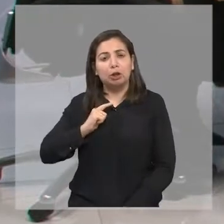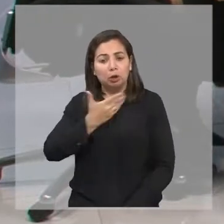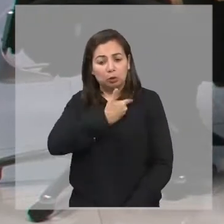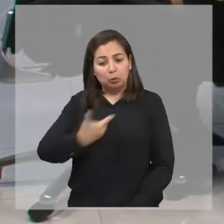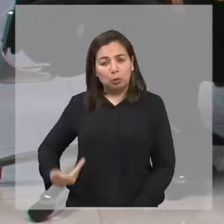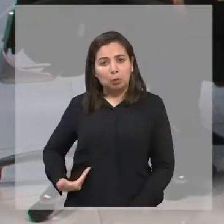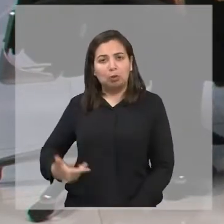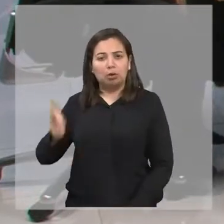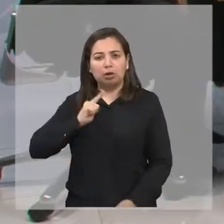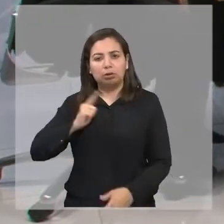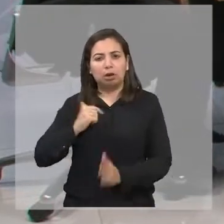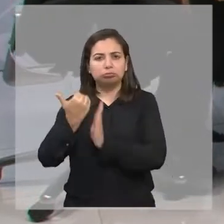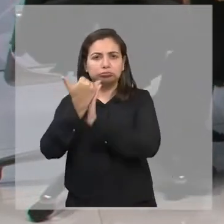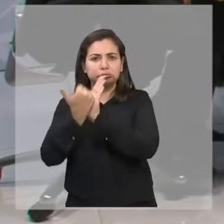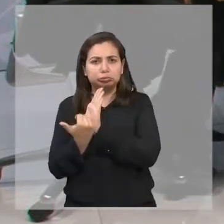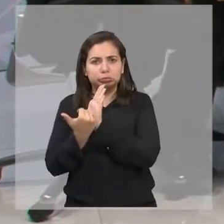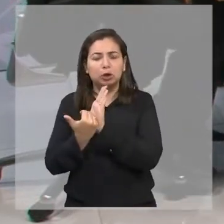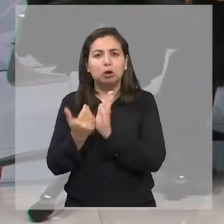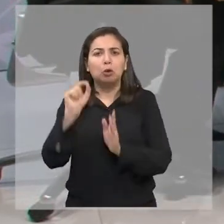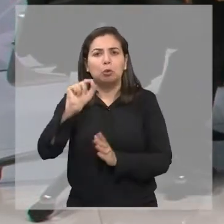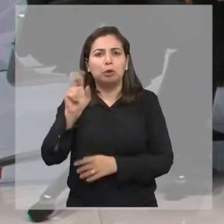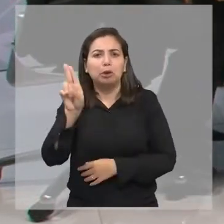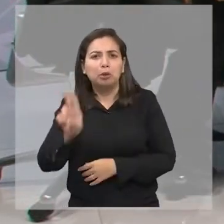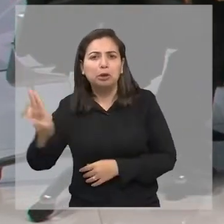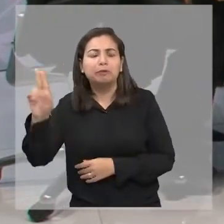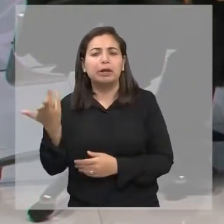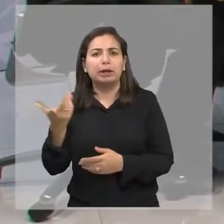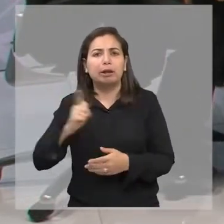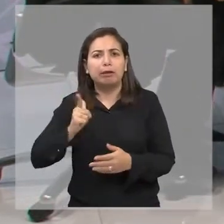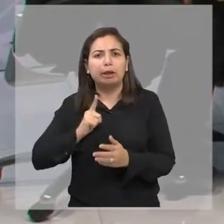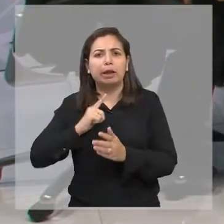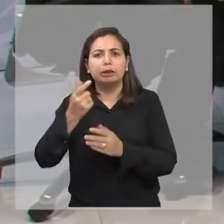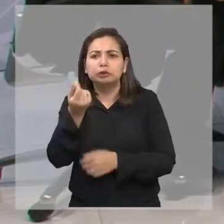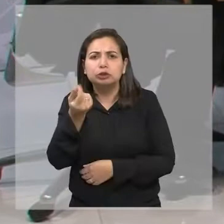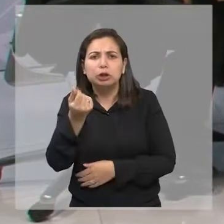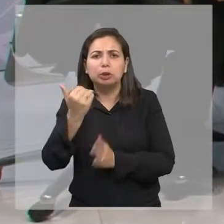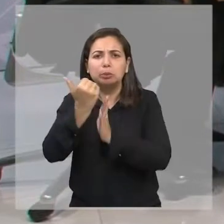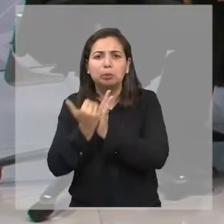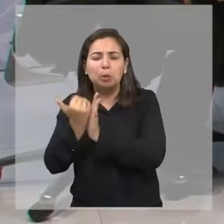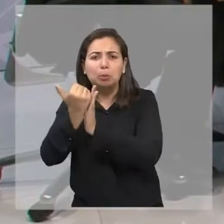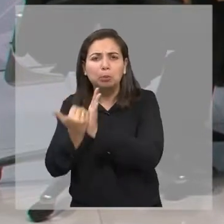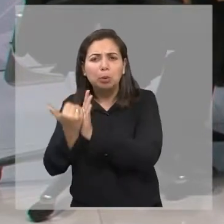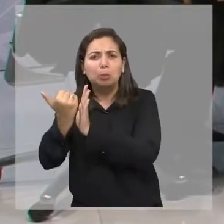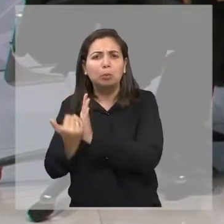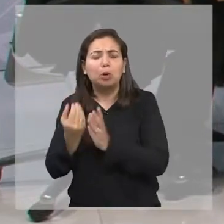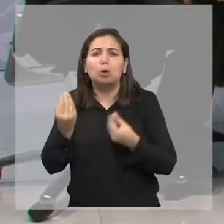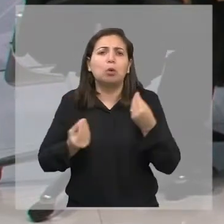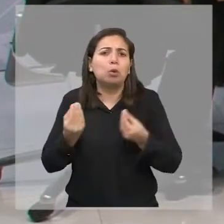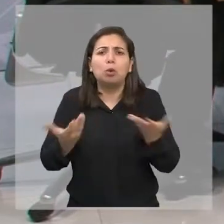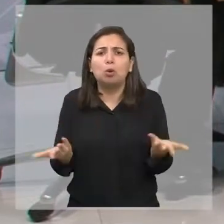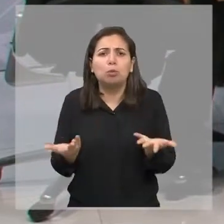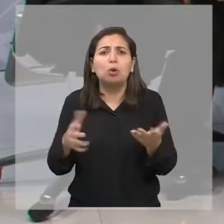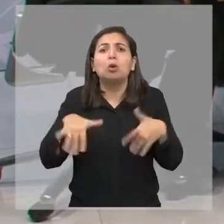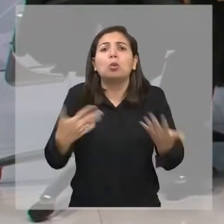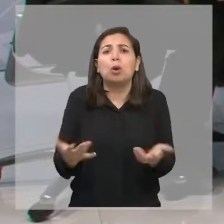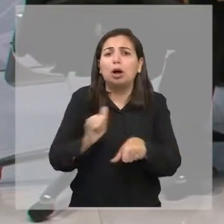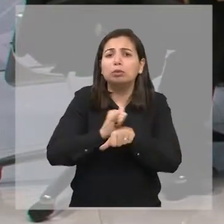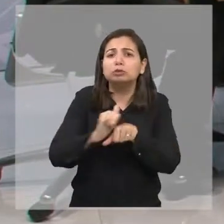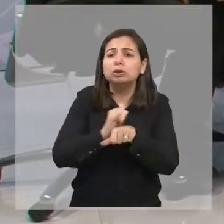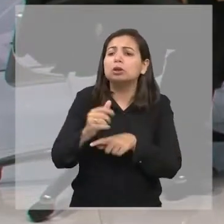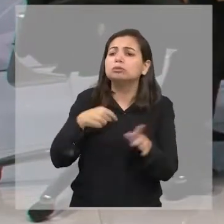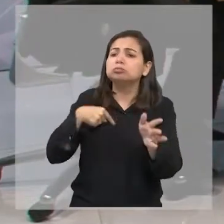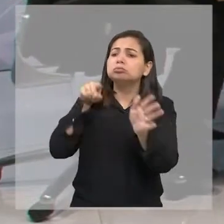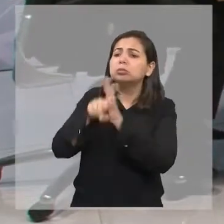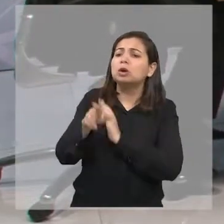numa universidade pública quando faz os cortes que fez? Qual é a saída, professor Rômulo? Não sei.